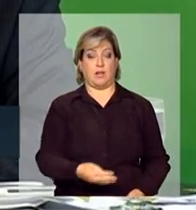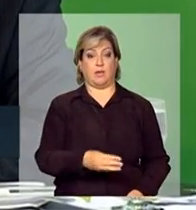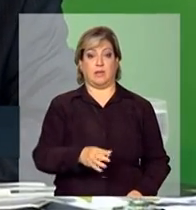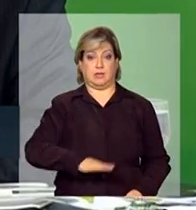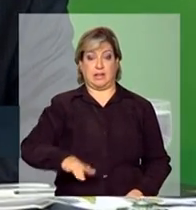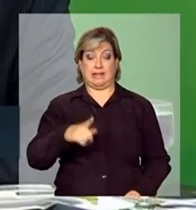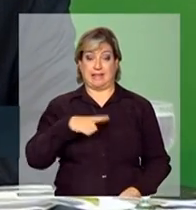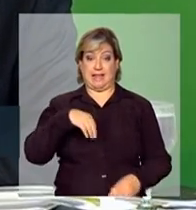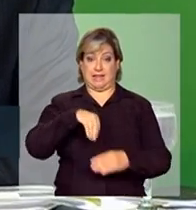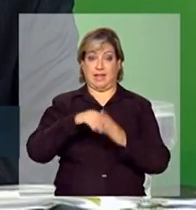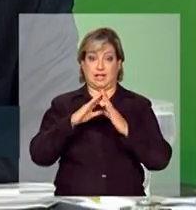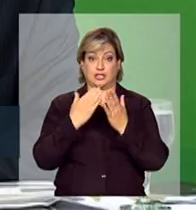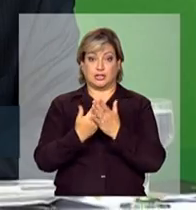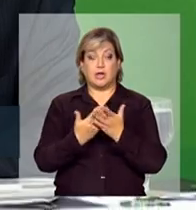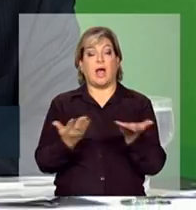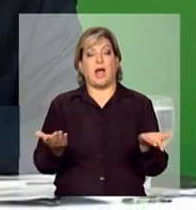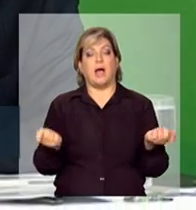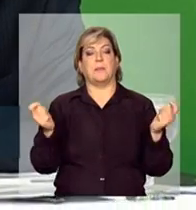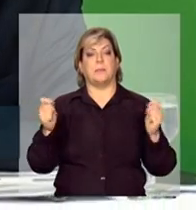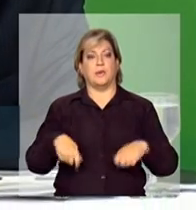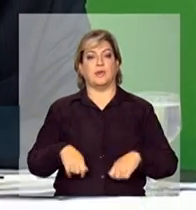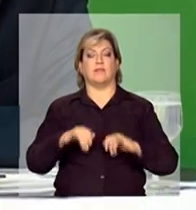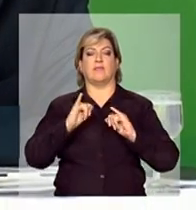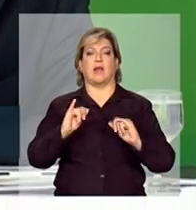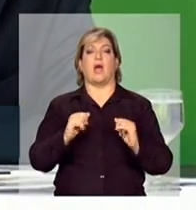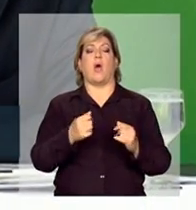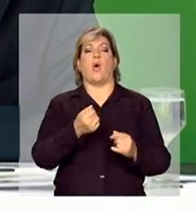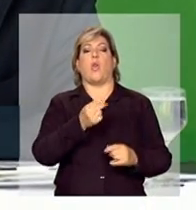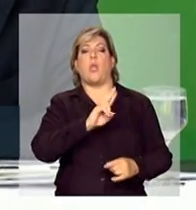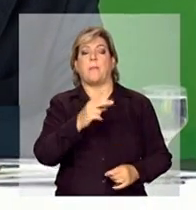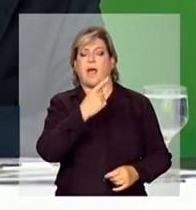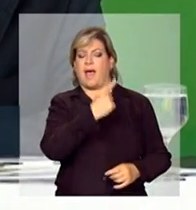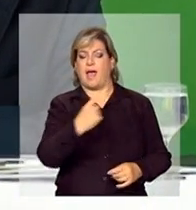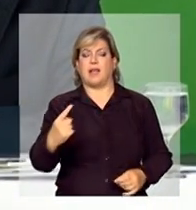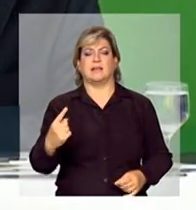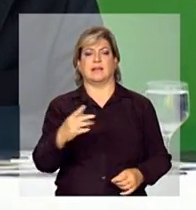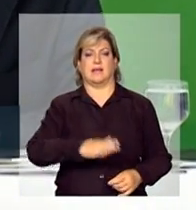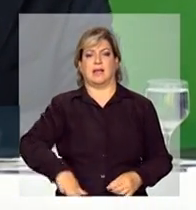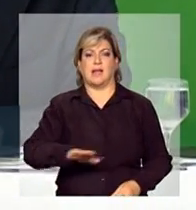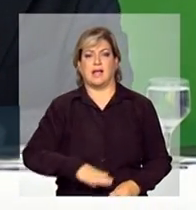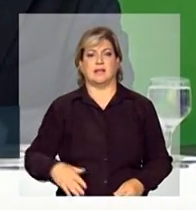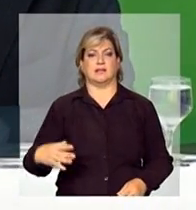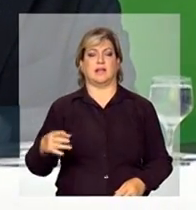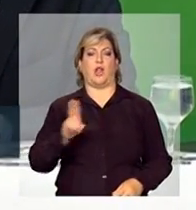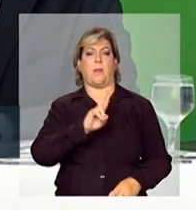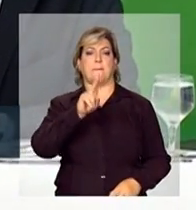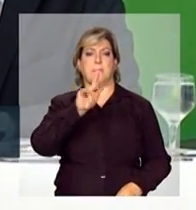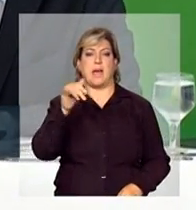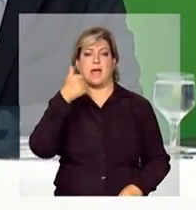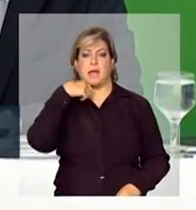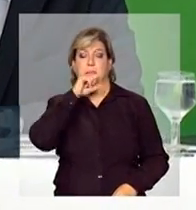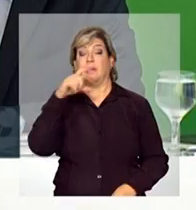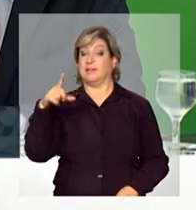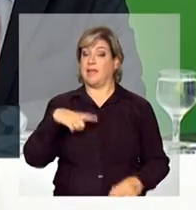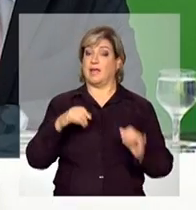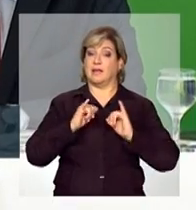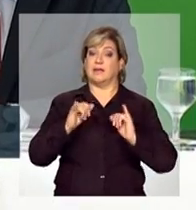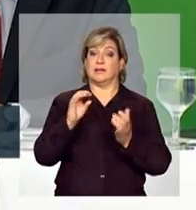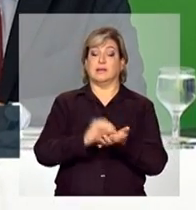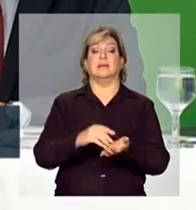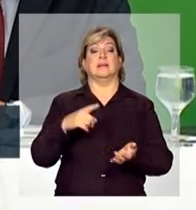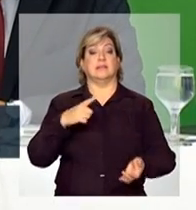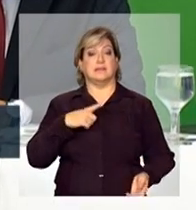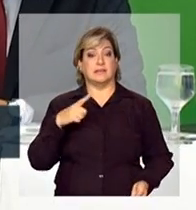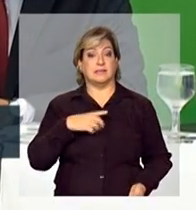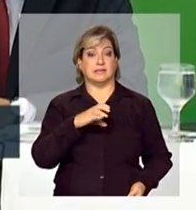nós podemos dar para eles o nome de cada uma Qual é a escola Qual é a afiliação quando que entrou etc porque tá no Censo nós temos Sic RG